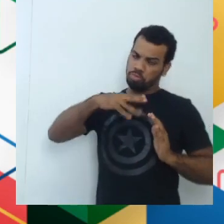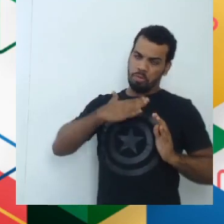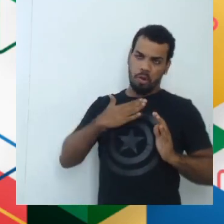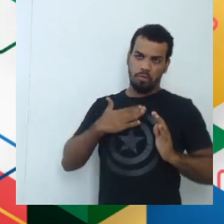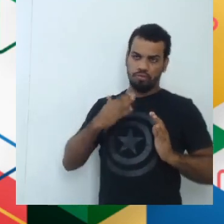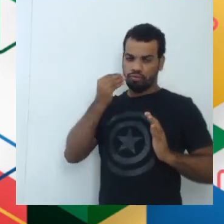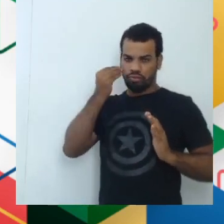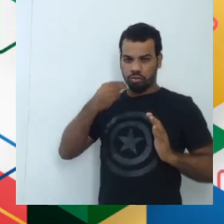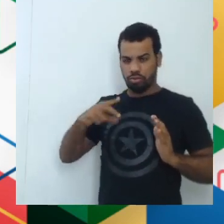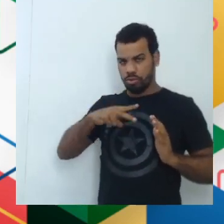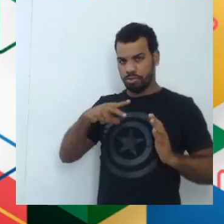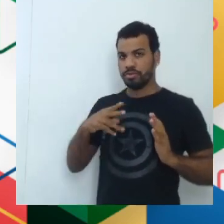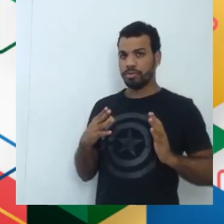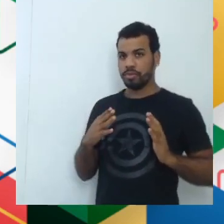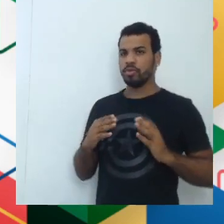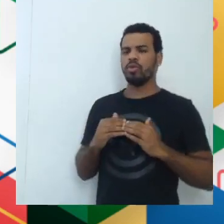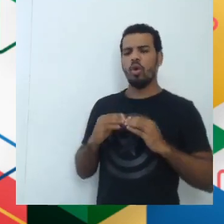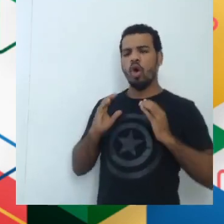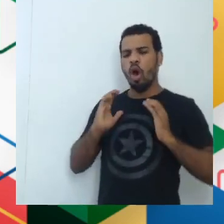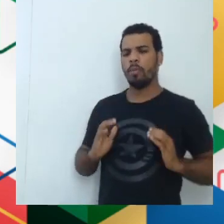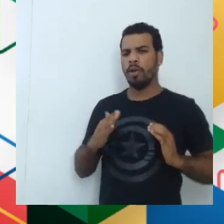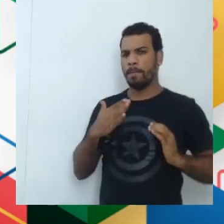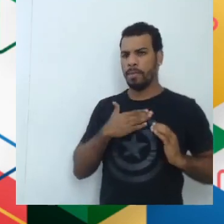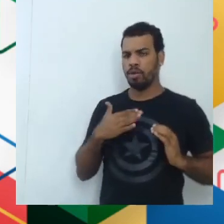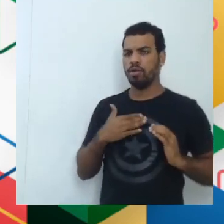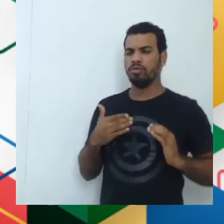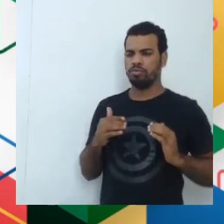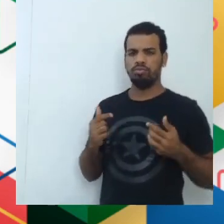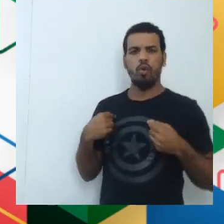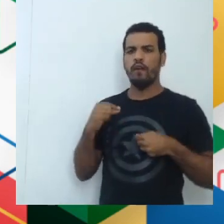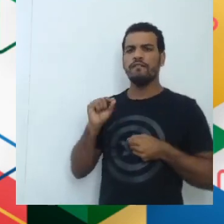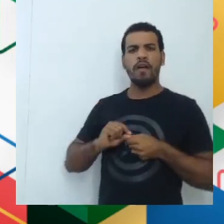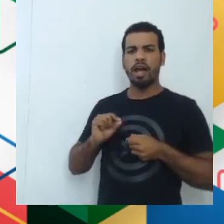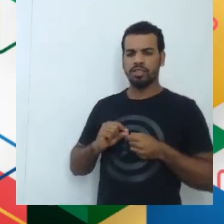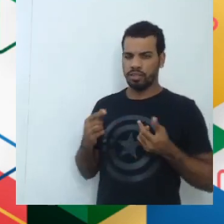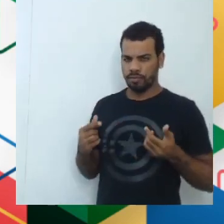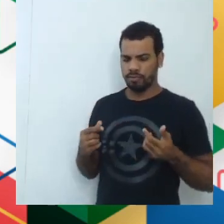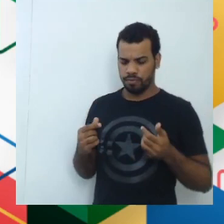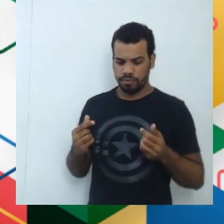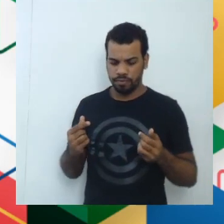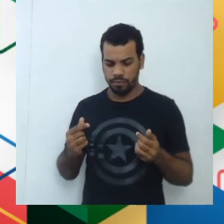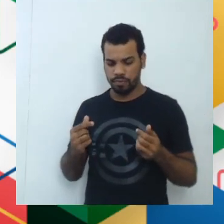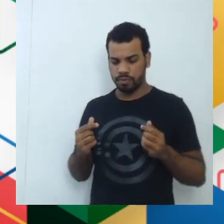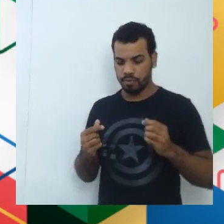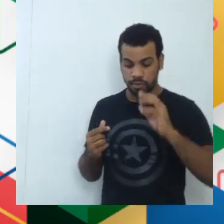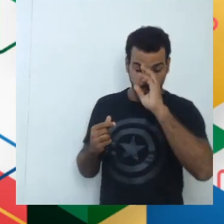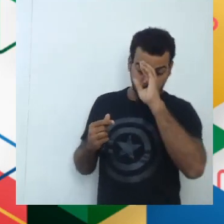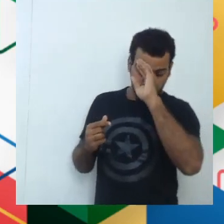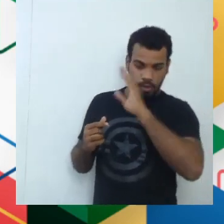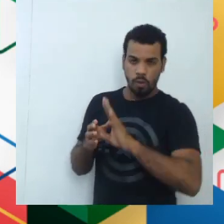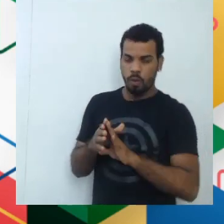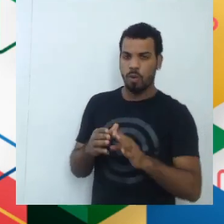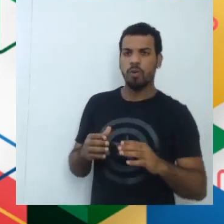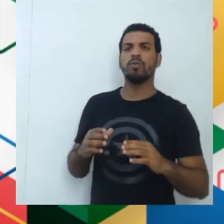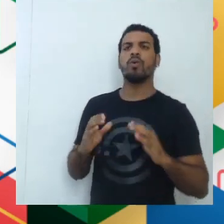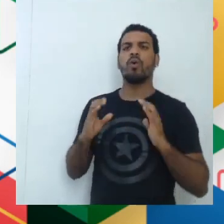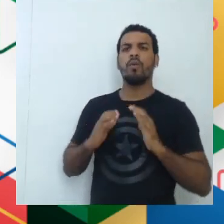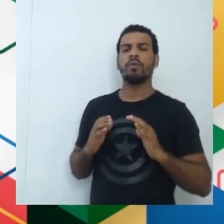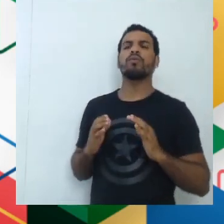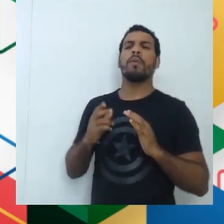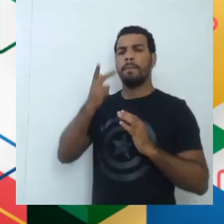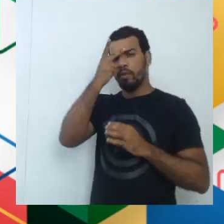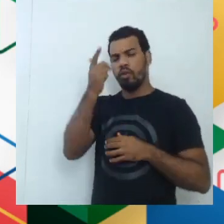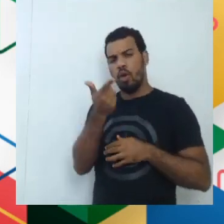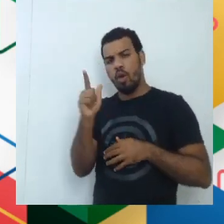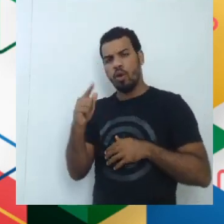subjetivo. Essa conduta do ser humano, ou seja, essa ação do ser humano, ela vai orientar o comportamento de outras